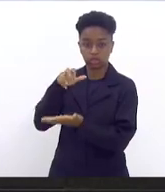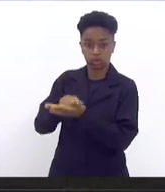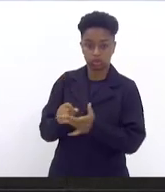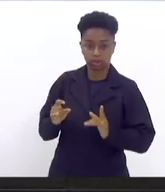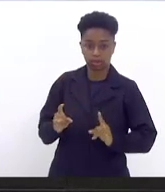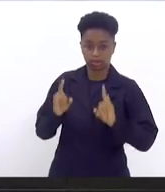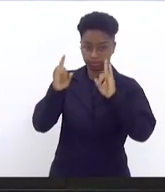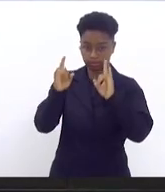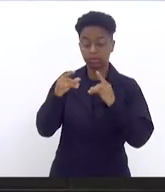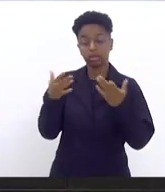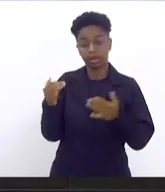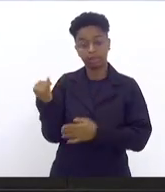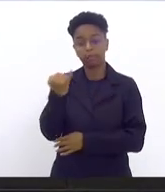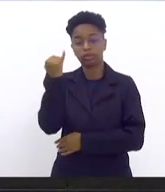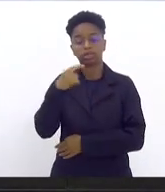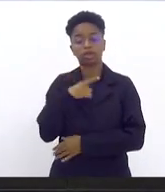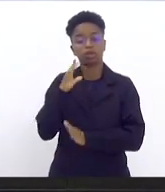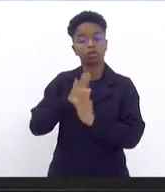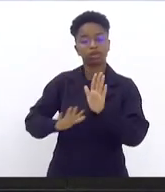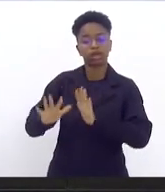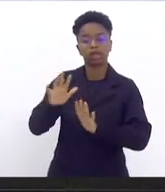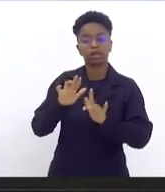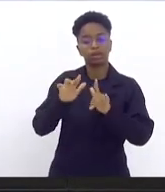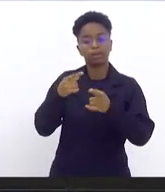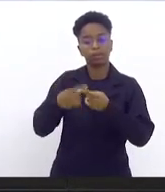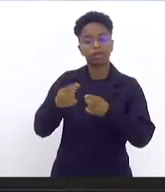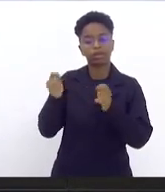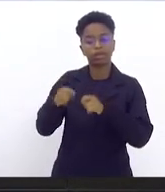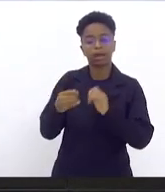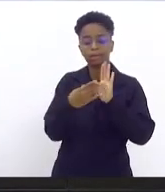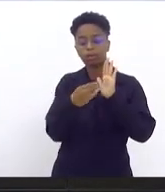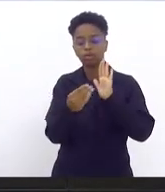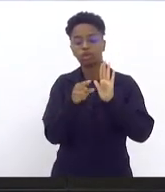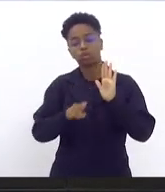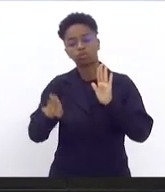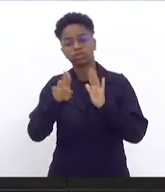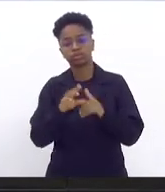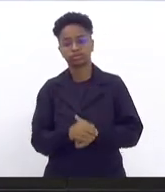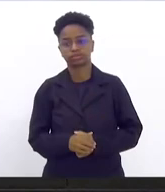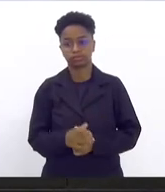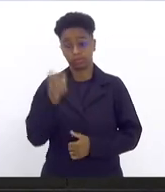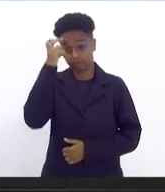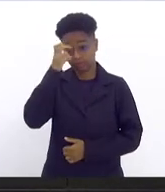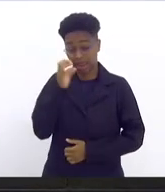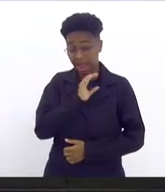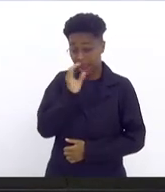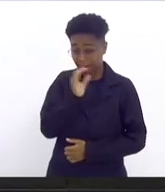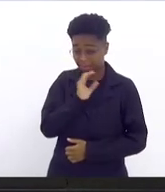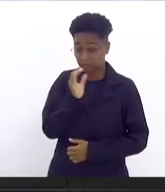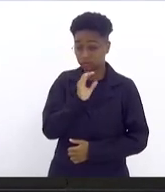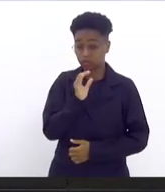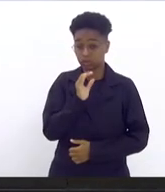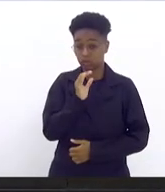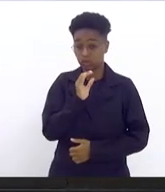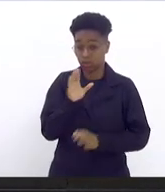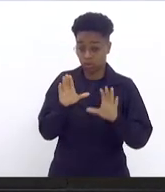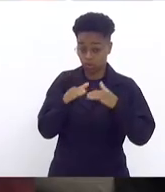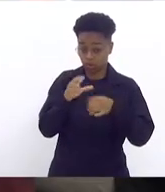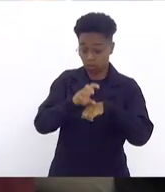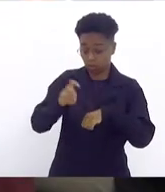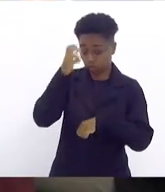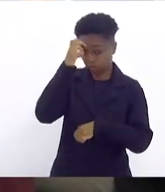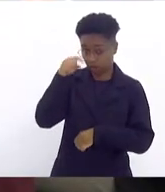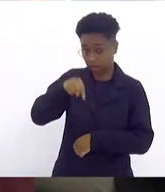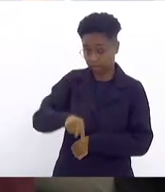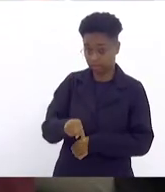importante se cercar desse zelo até para adotar como paradigma, como modelo. Deputada Verônica. Presidente, muito rapidamente, a Comissão de Cultura aqui da